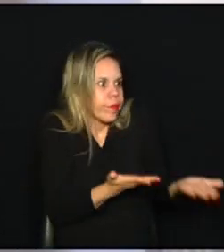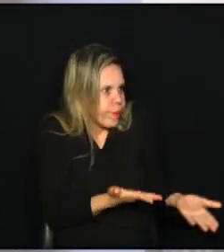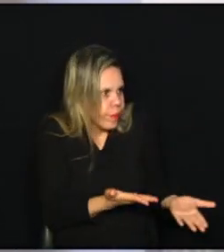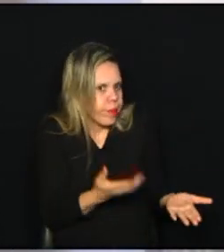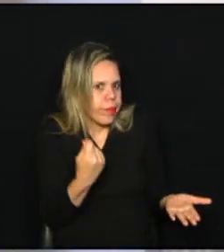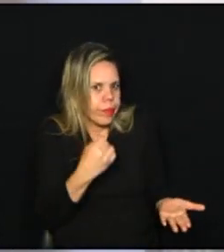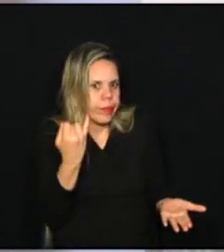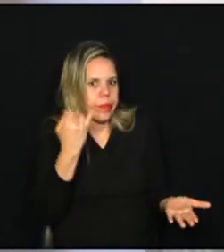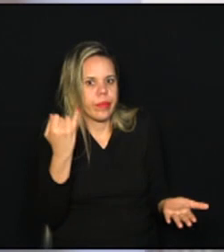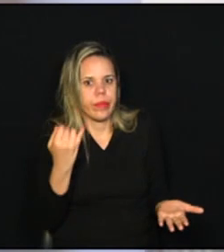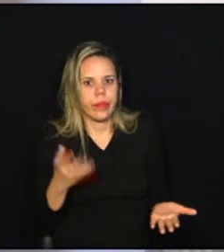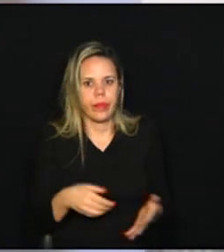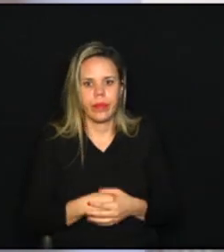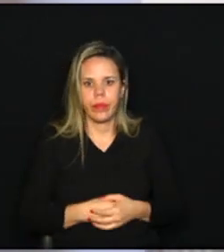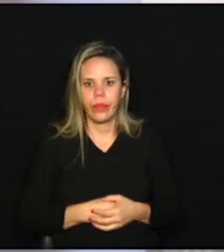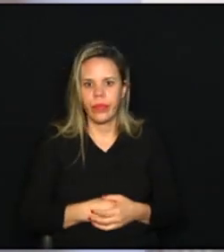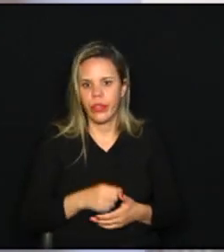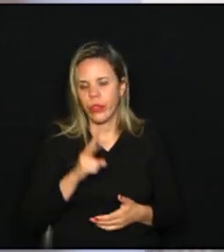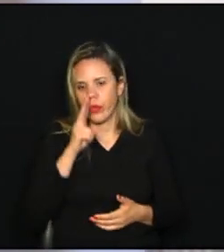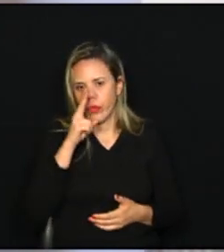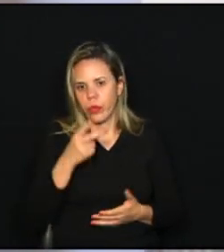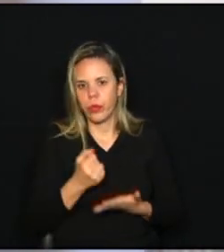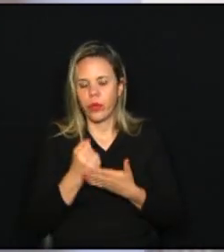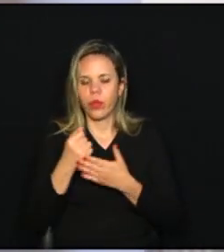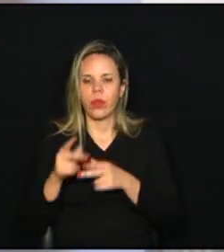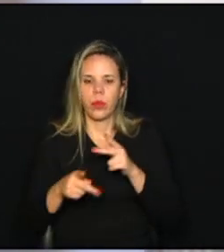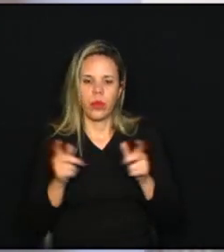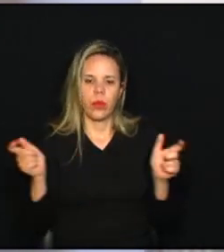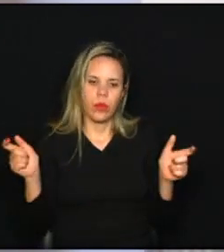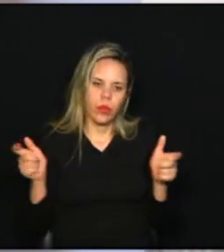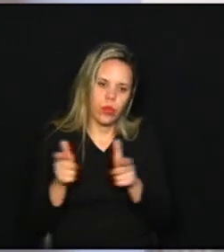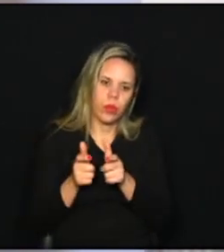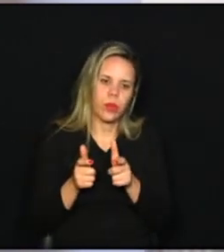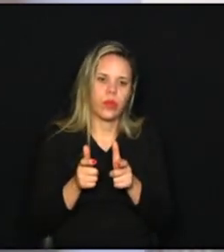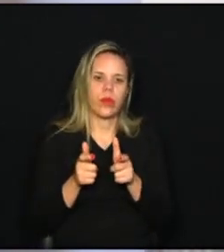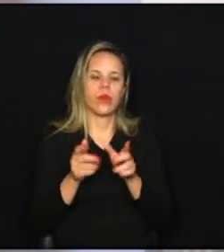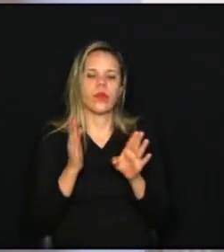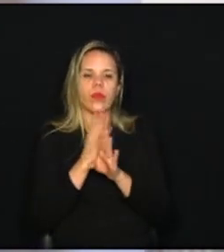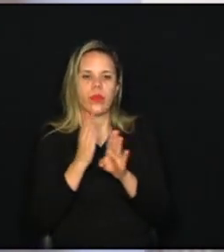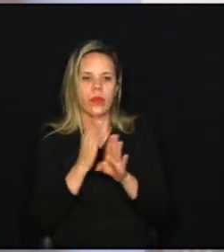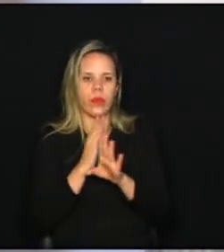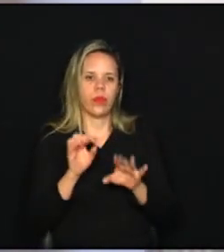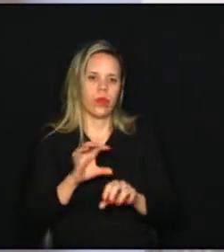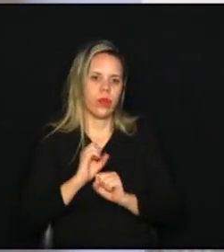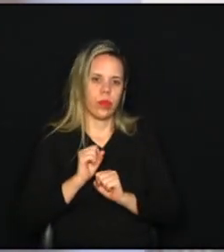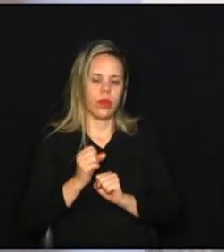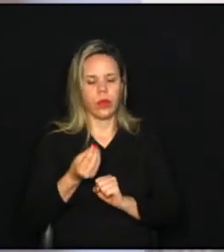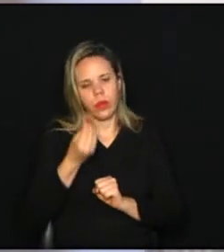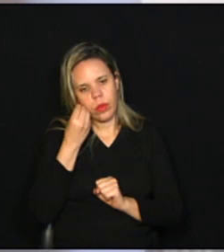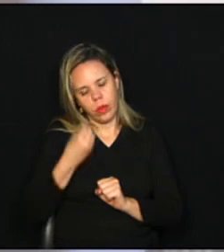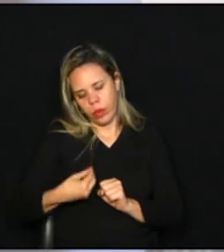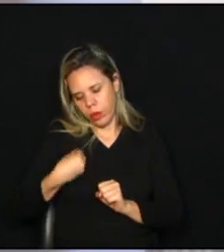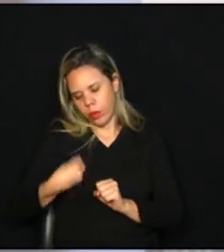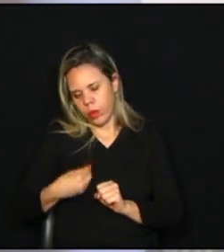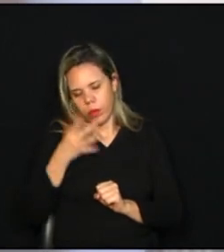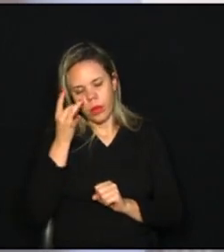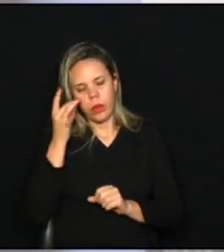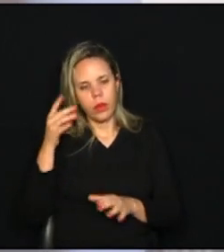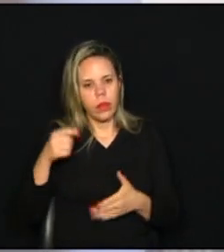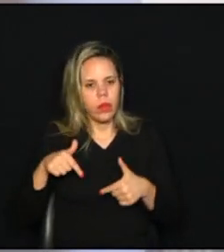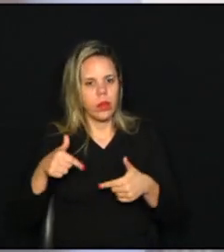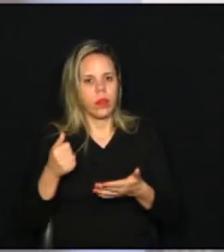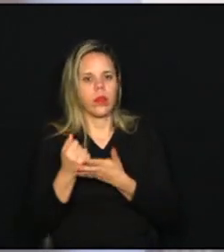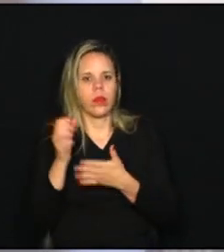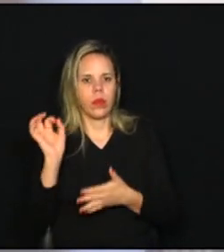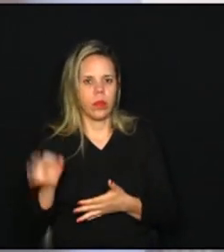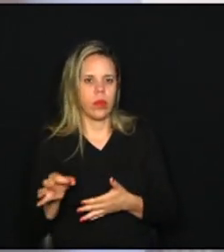Né? Isso é muito forte. Então, assim, estar presente com essas ações pode ter certeza